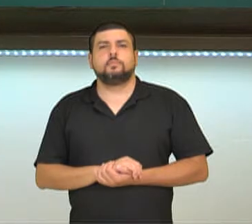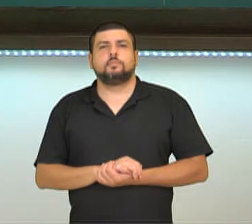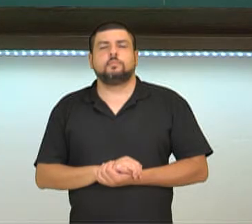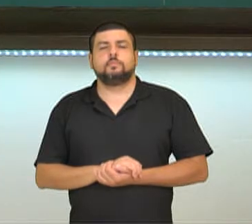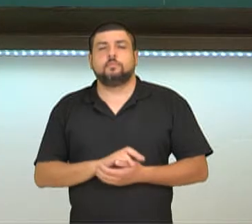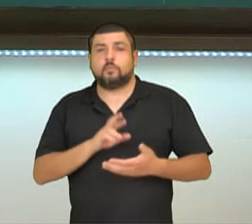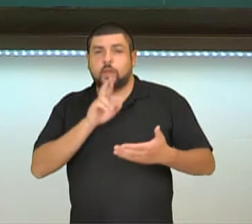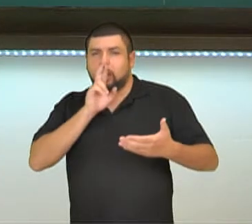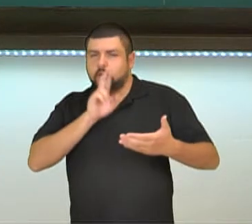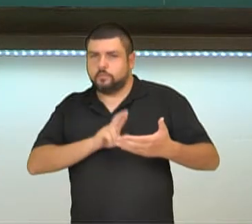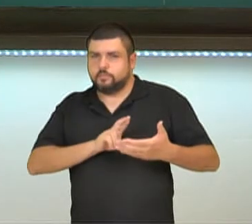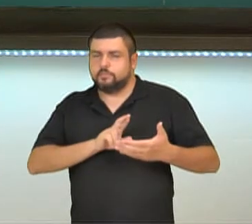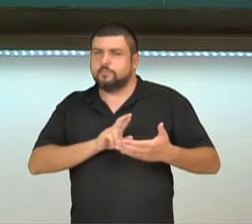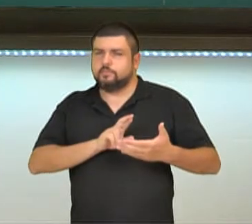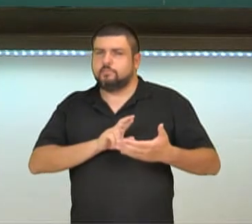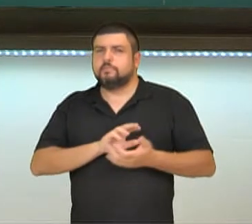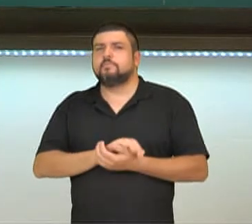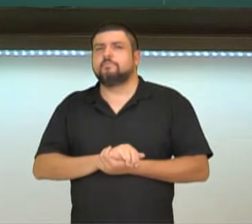Respondeu?